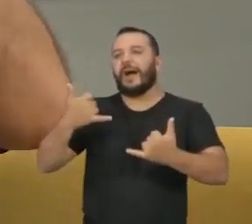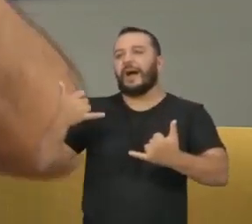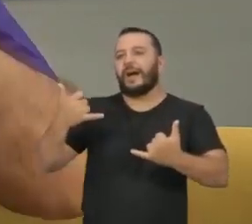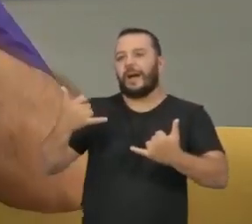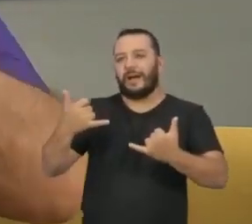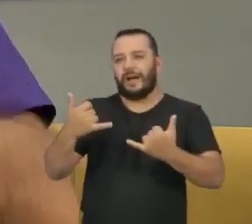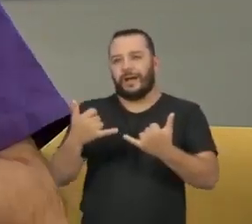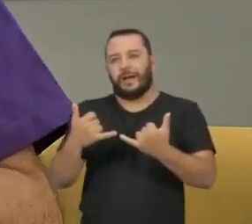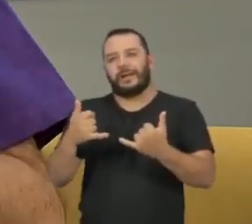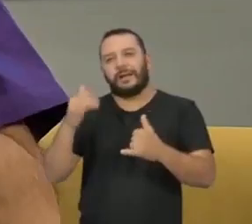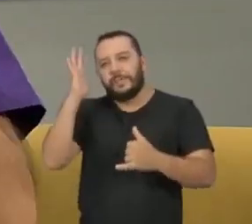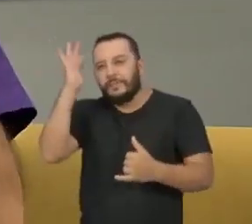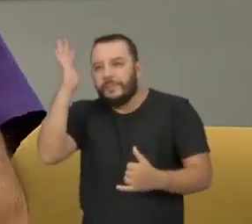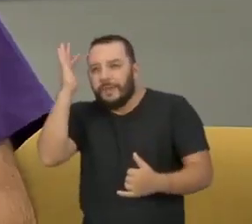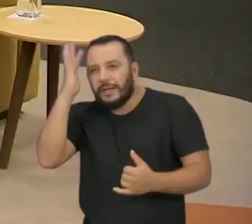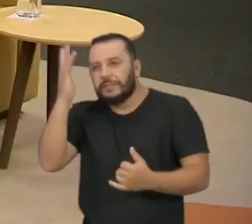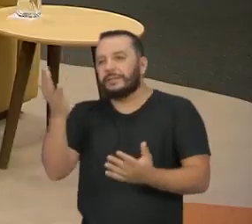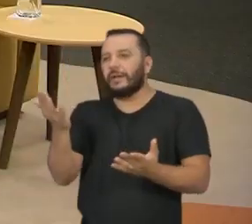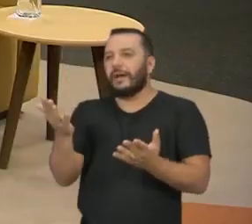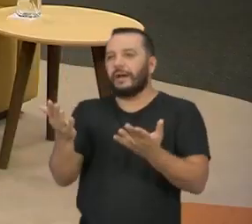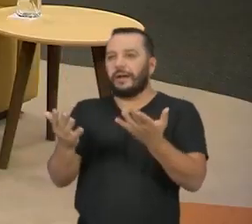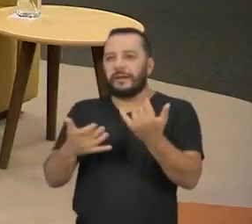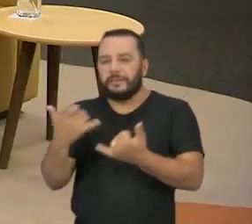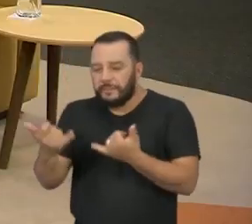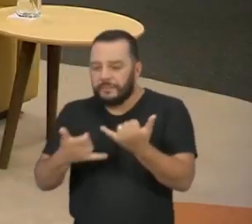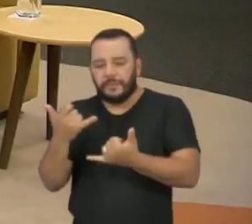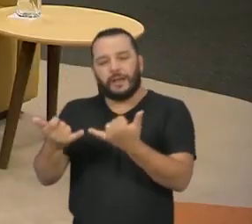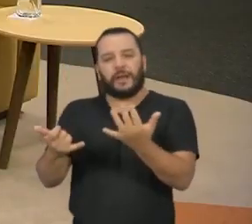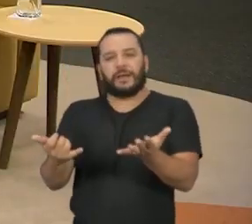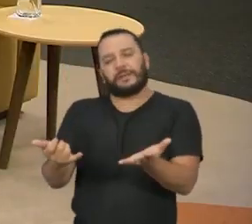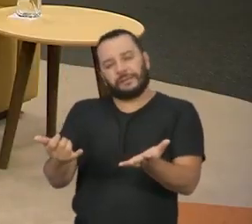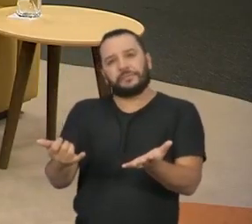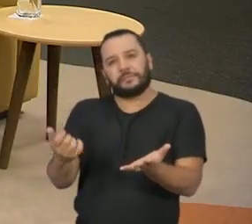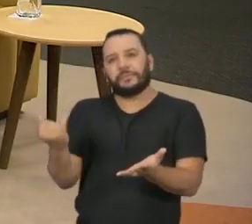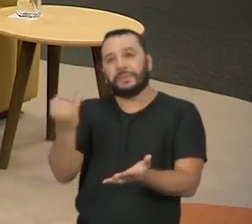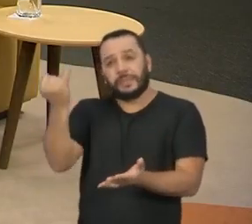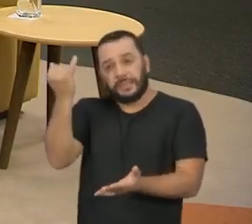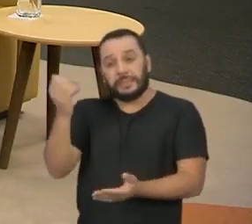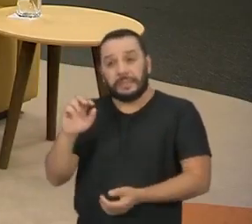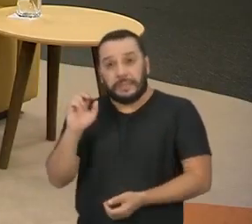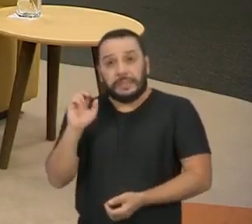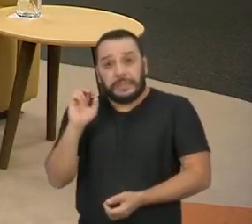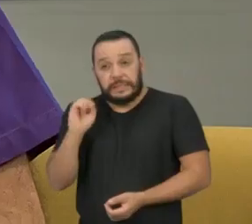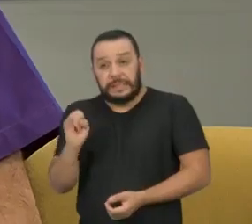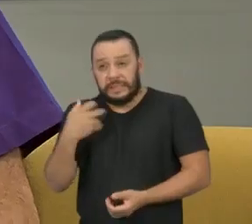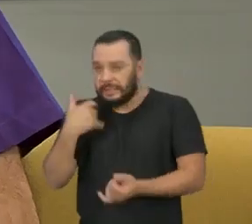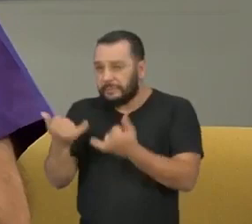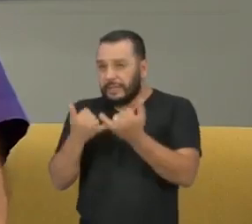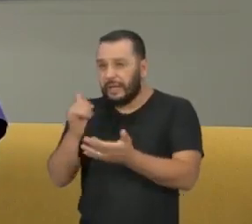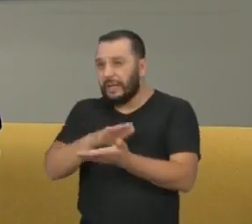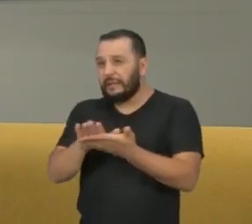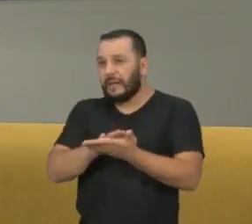de conta que, a gente não consegue ficcionalizar aquilo, no fundo você está dizendo junto com isso que você não